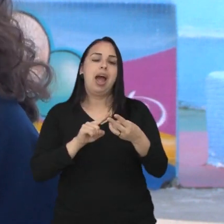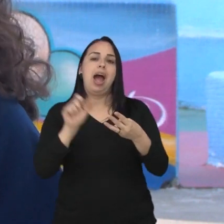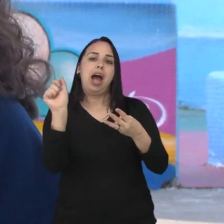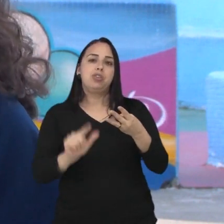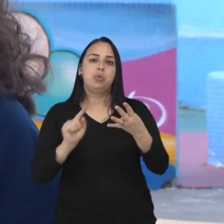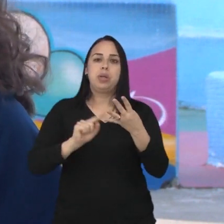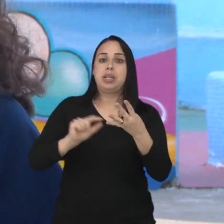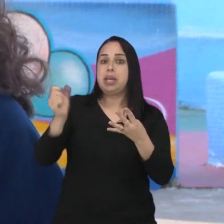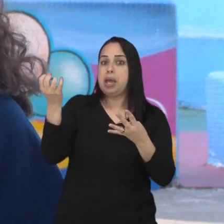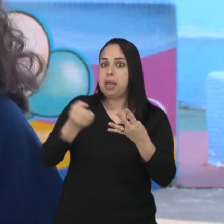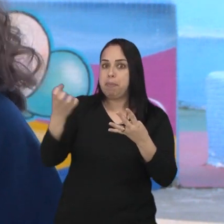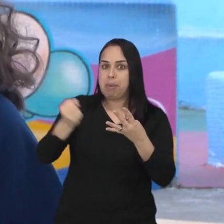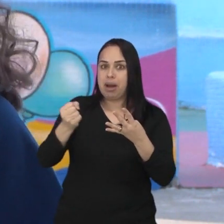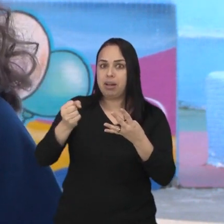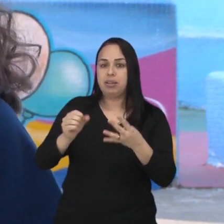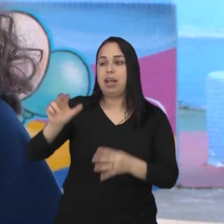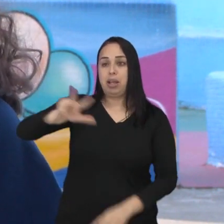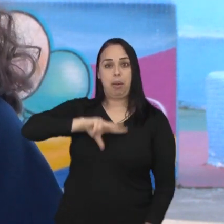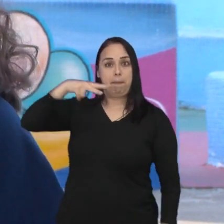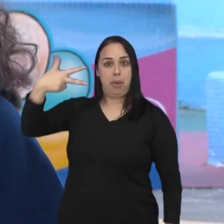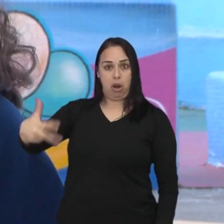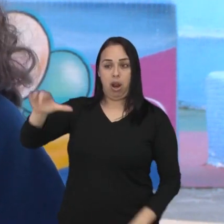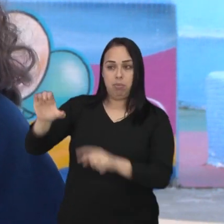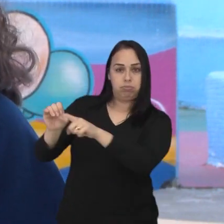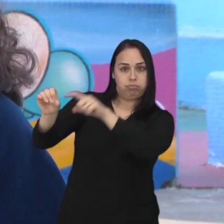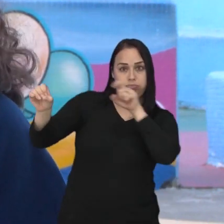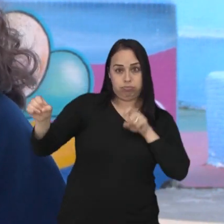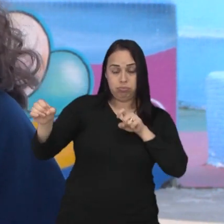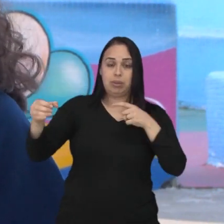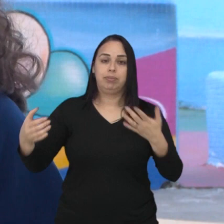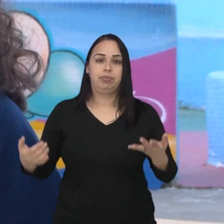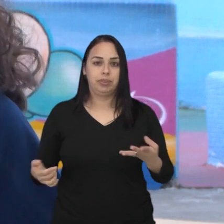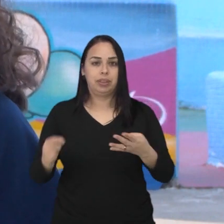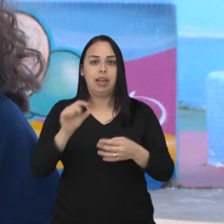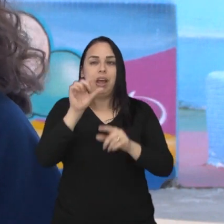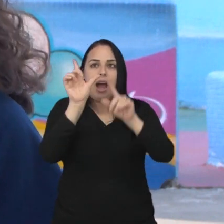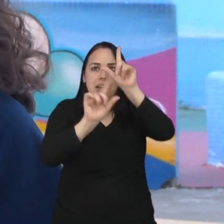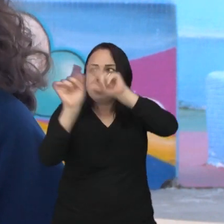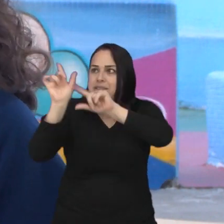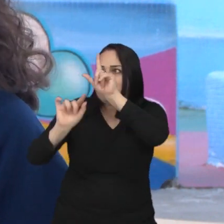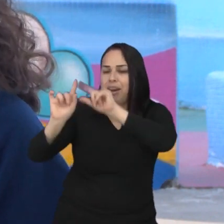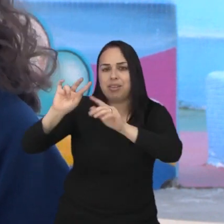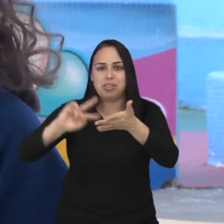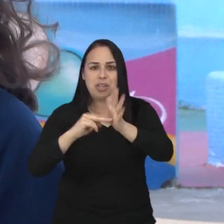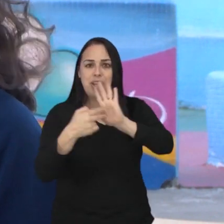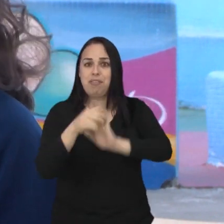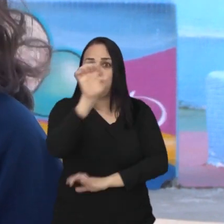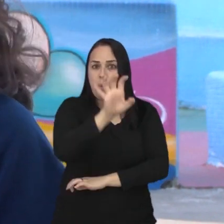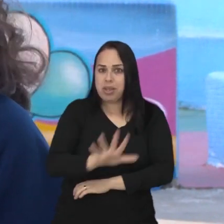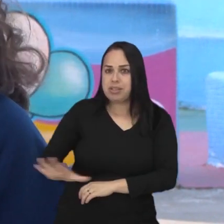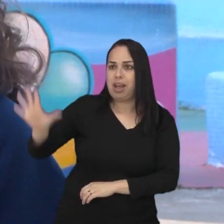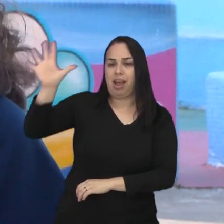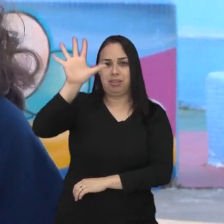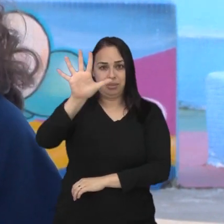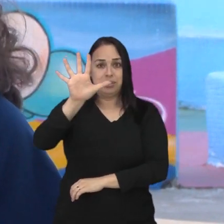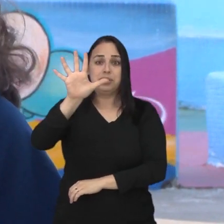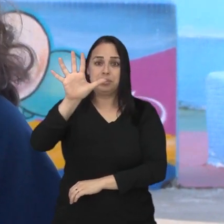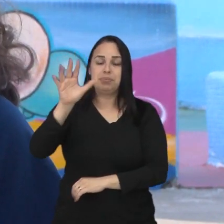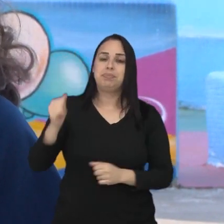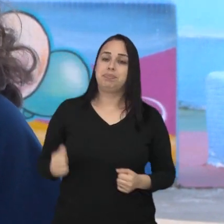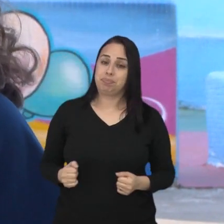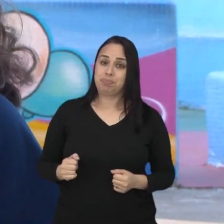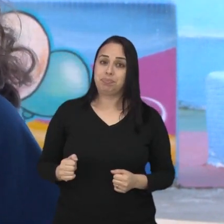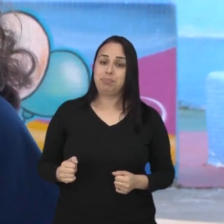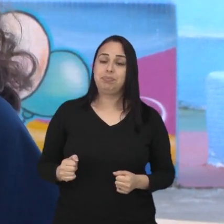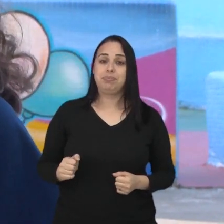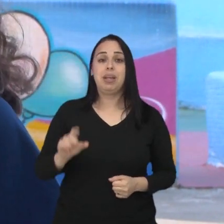branco eram um símbolo do Condado Portugal, que hoje em dia é Portugal. As 27 estrelas são os estados, representam os estados do